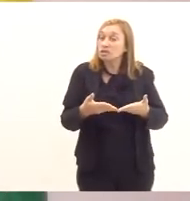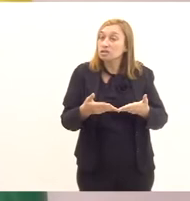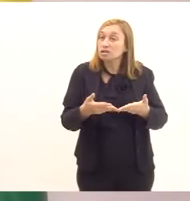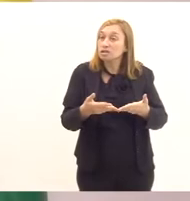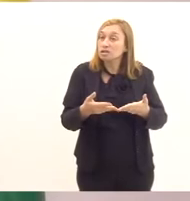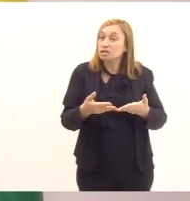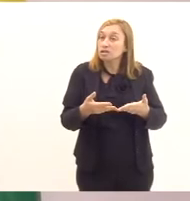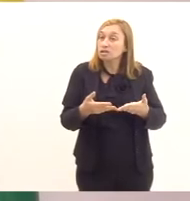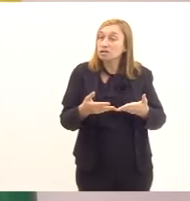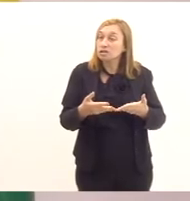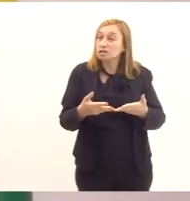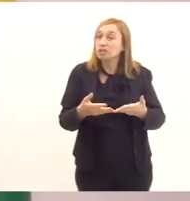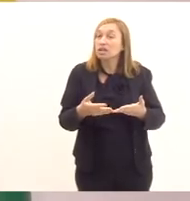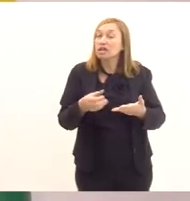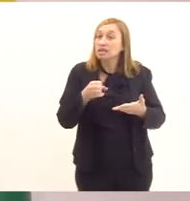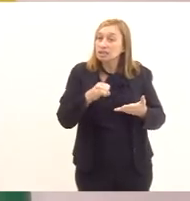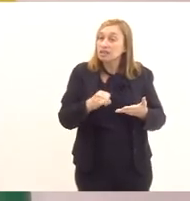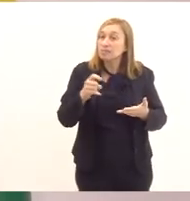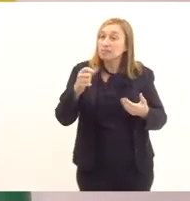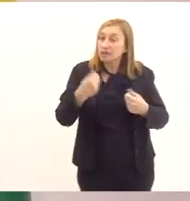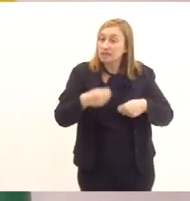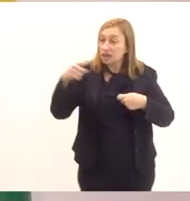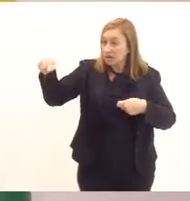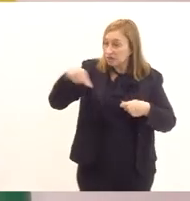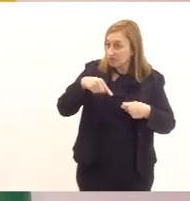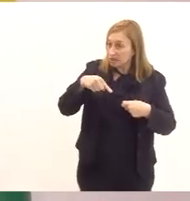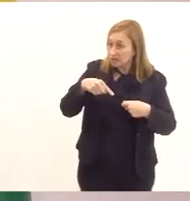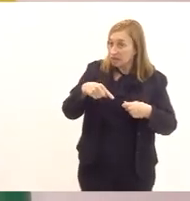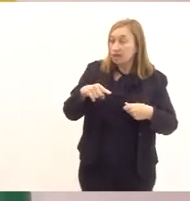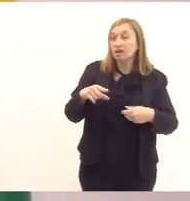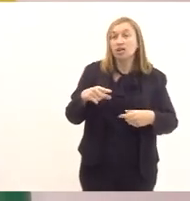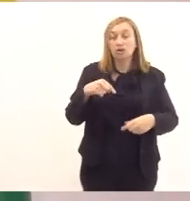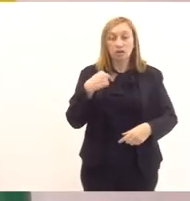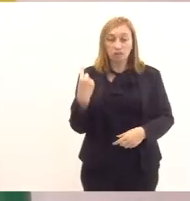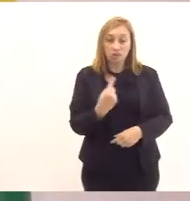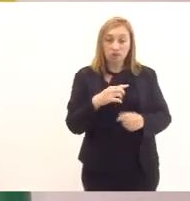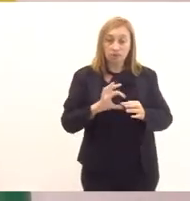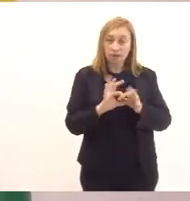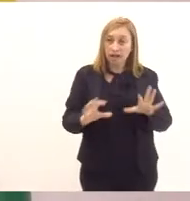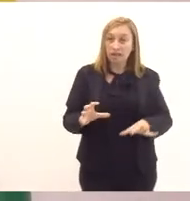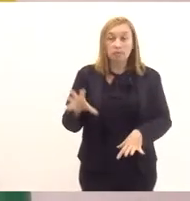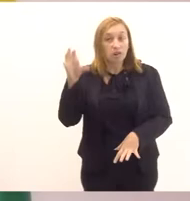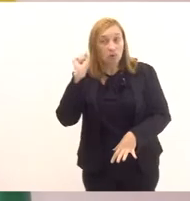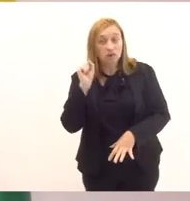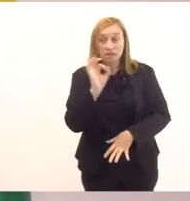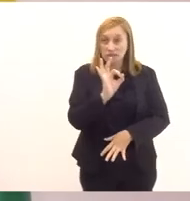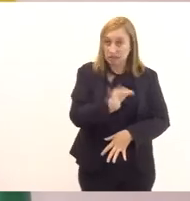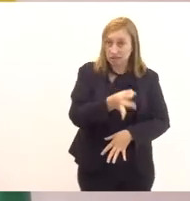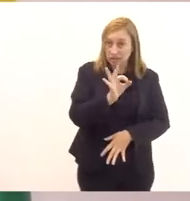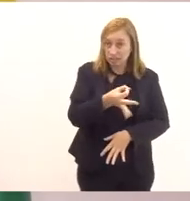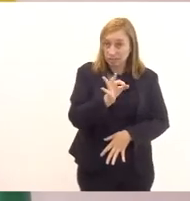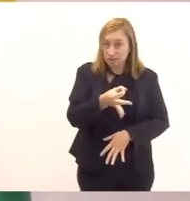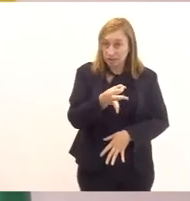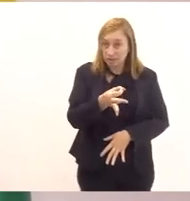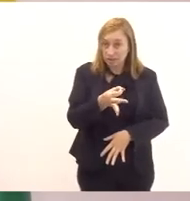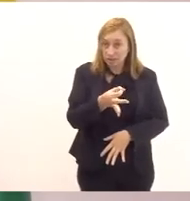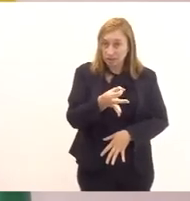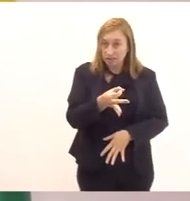necessários caso queira vir estaremos aqui dispostos a ouvir Lu e eventualmente uma